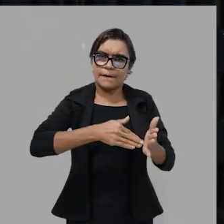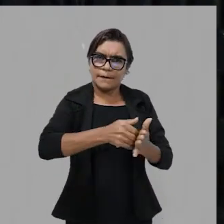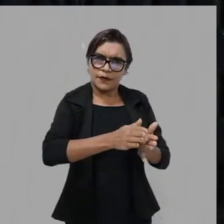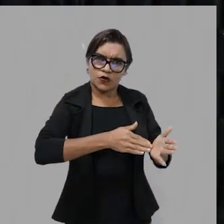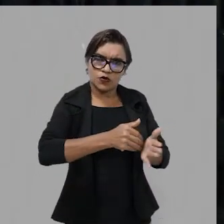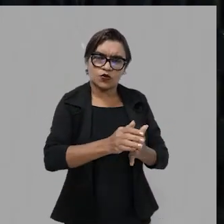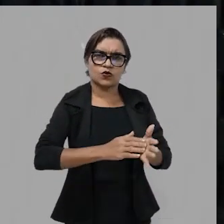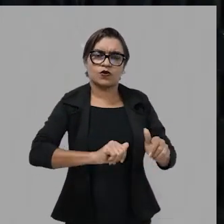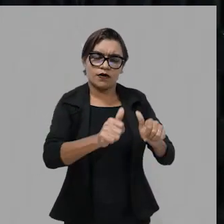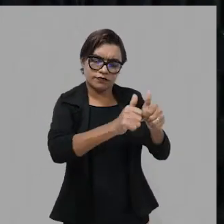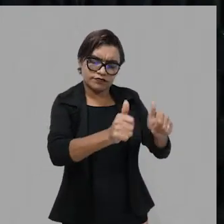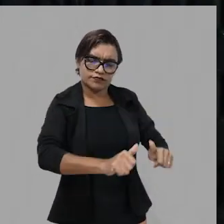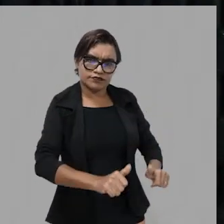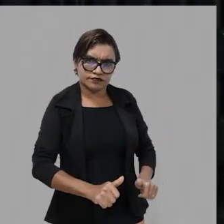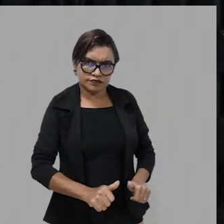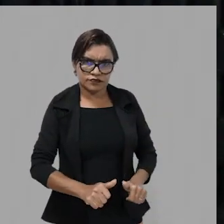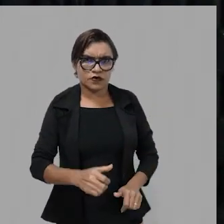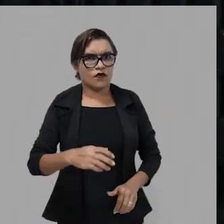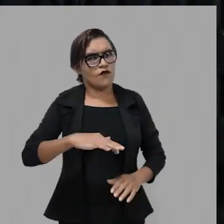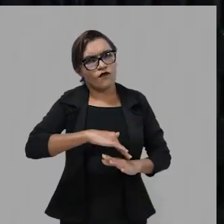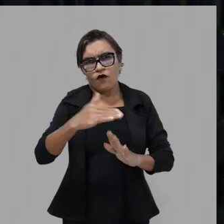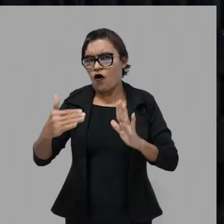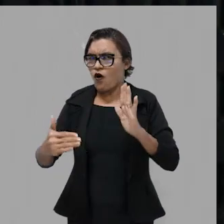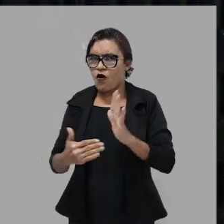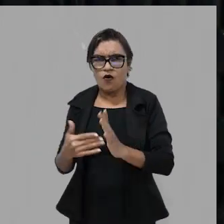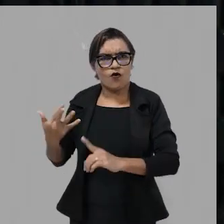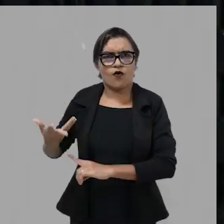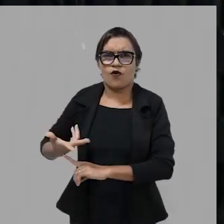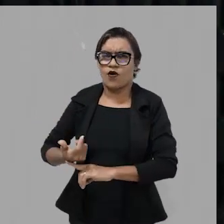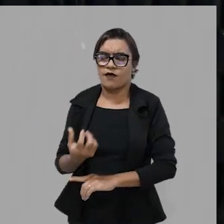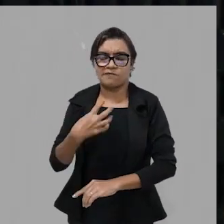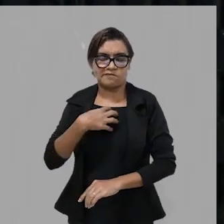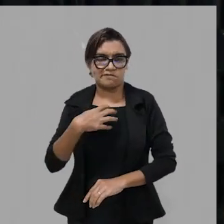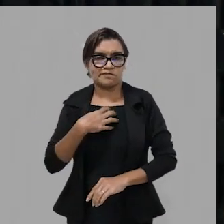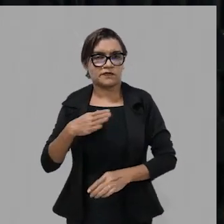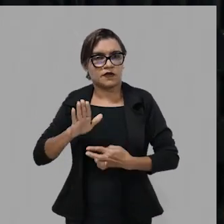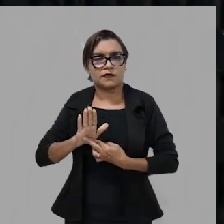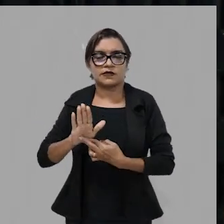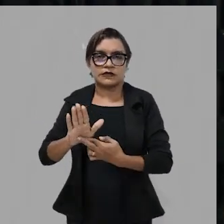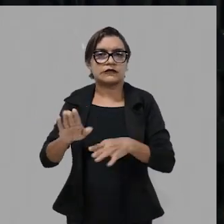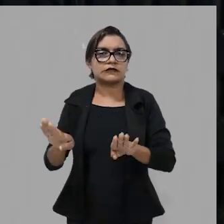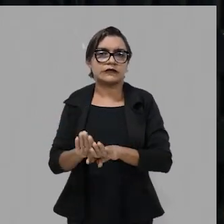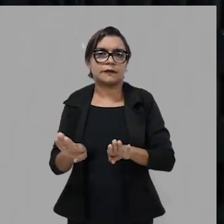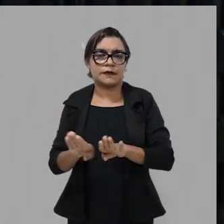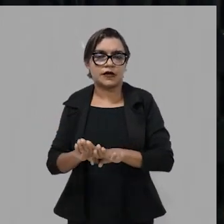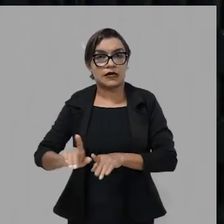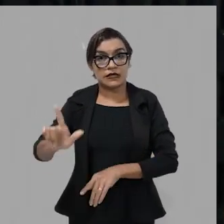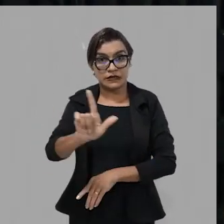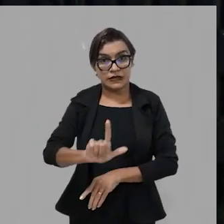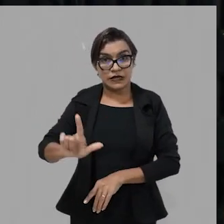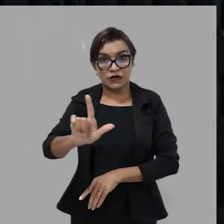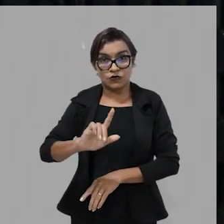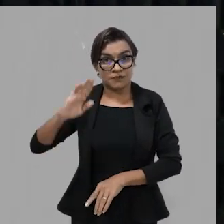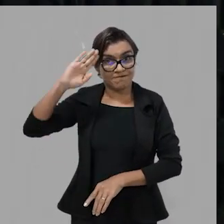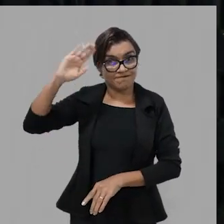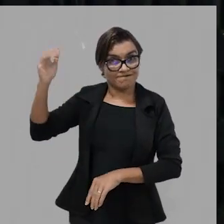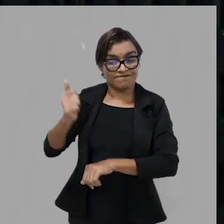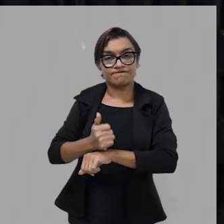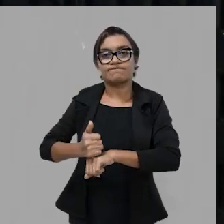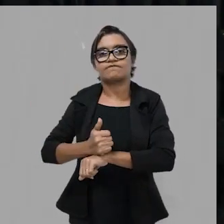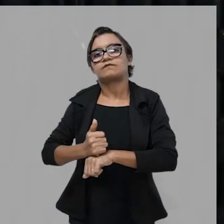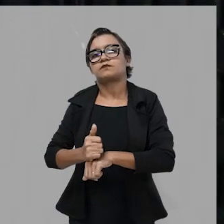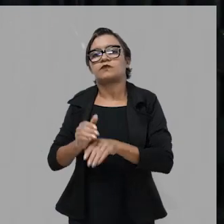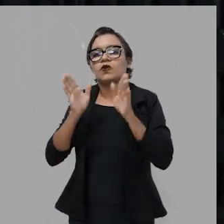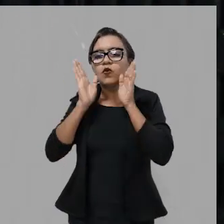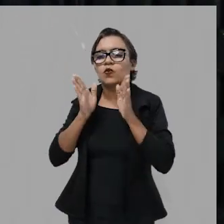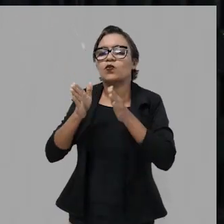na escultura, em toda a forma de arte, principalmente também na literatura. O que chama a atenção também é que ele vai trazer